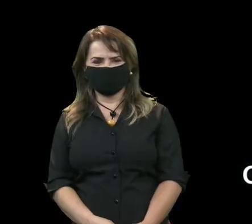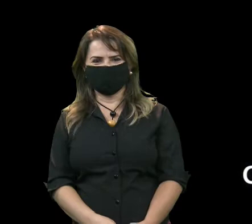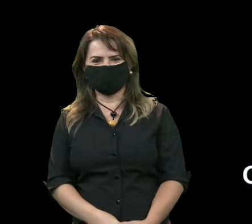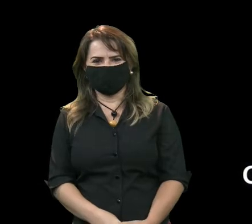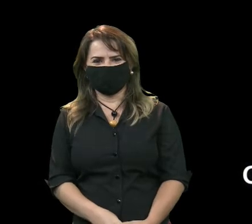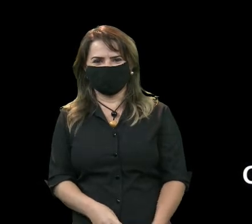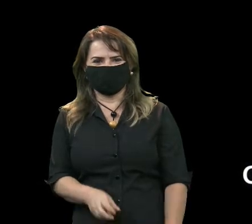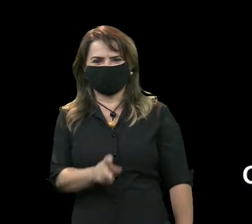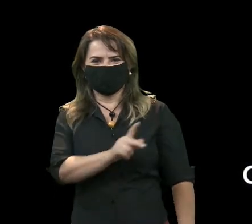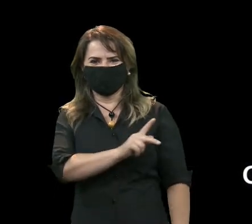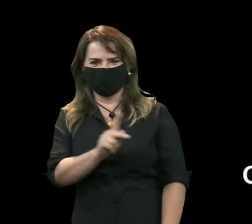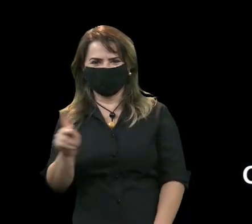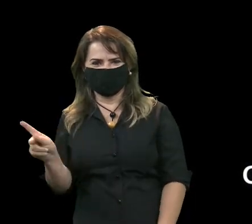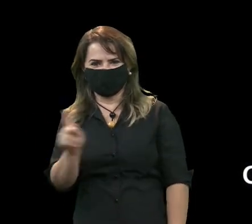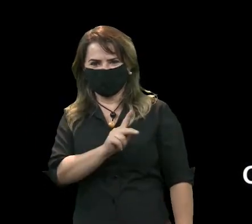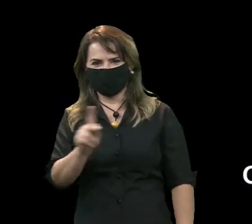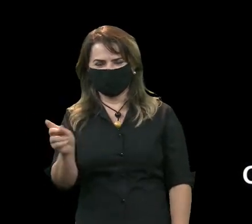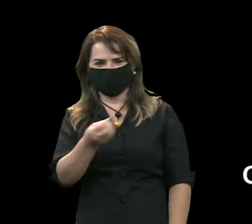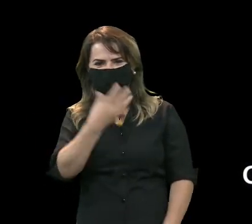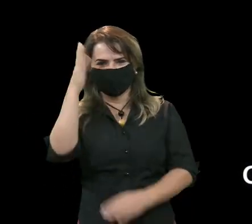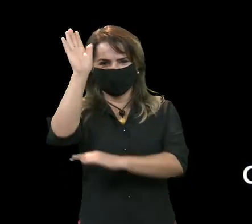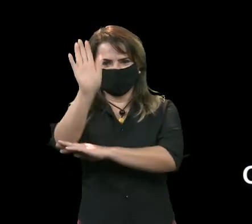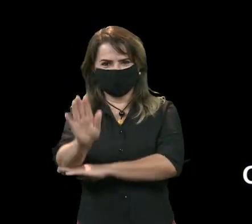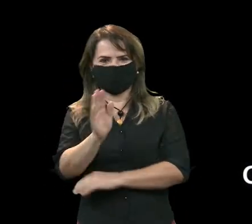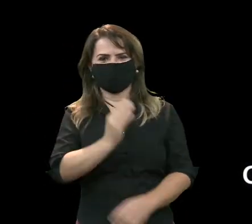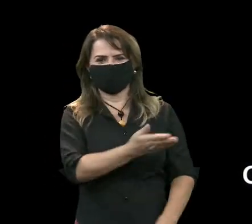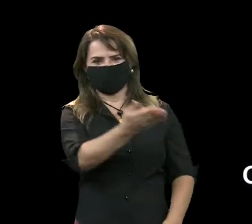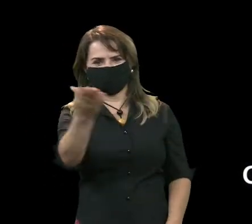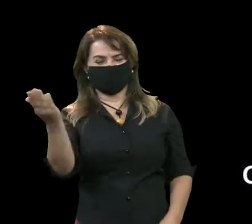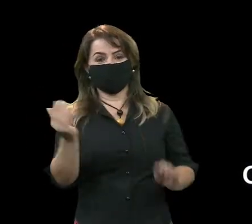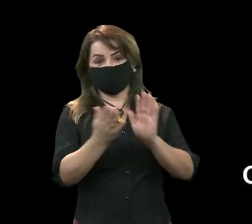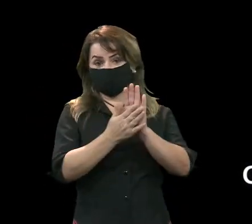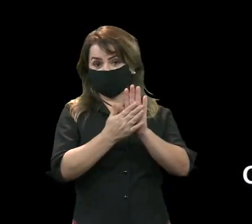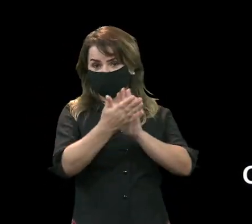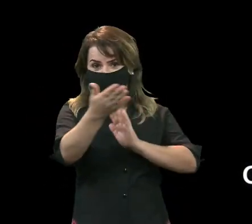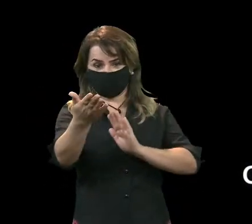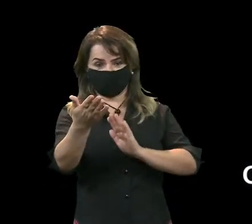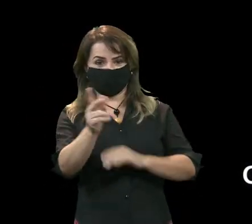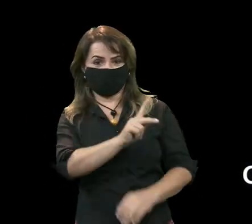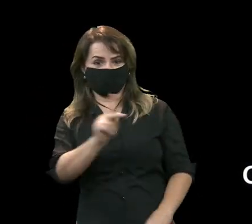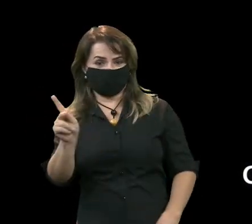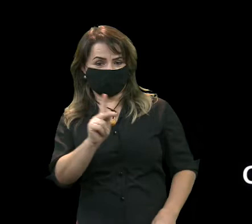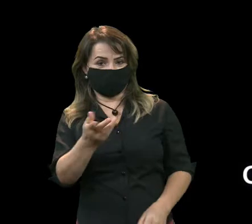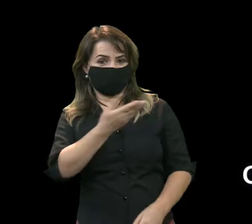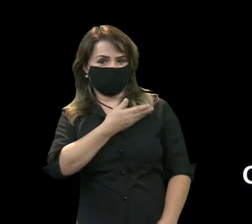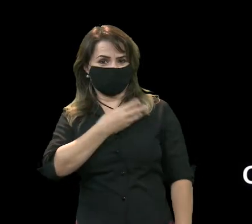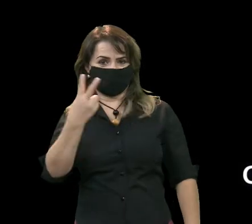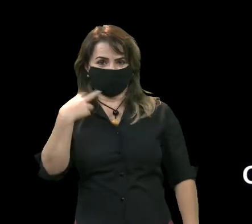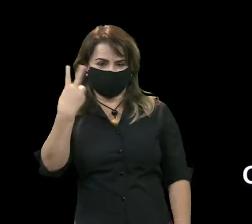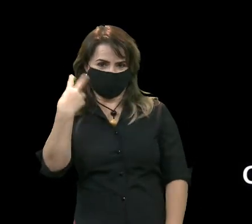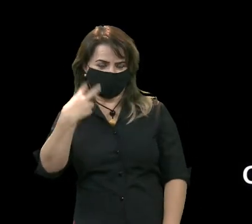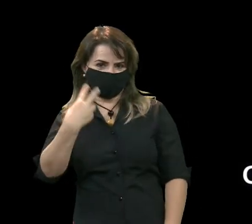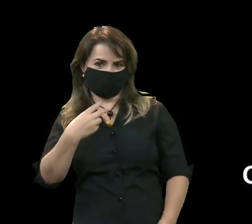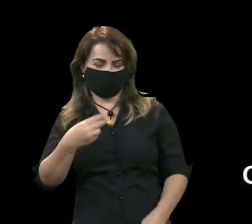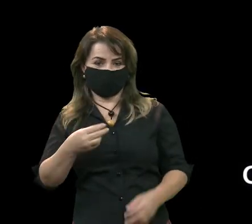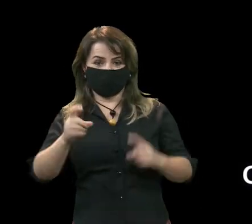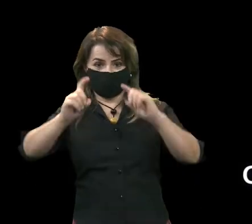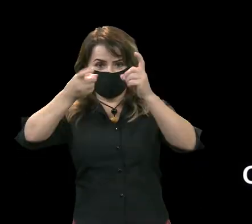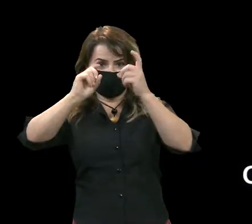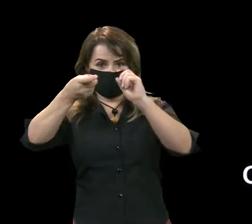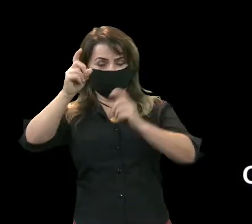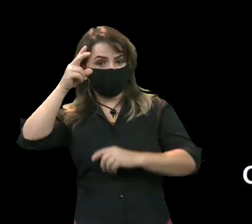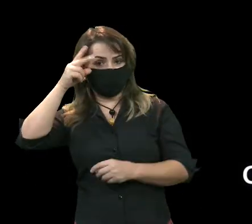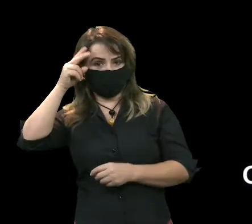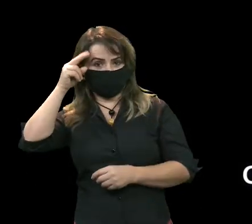Presidente, boa tarde a todos, parabéns a todos os colegas, parabéns, presidente, pela iniciativa dessa sessão histórica, registrada